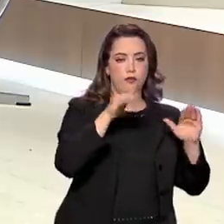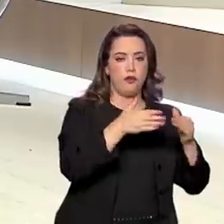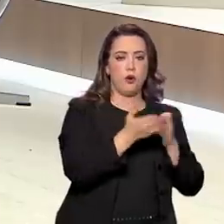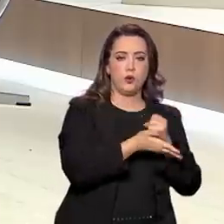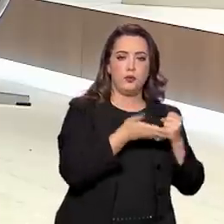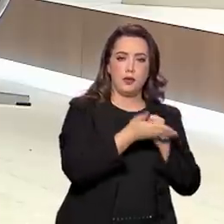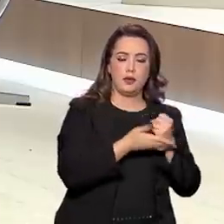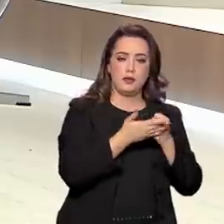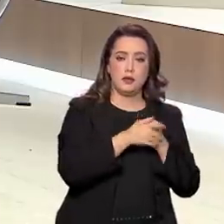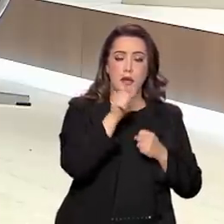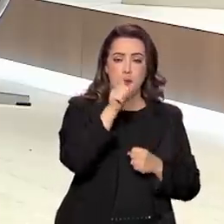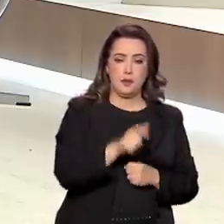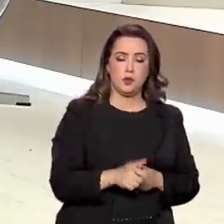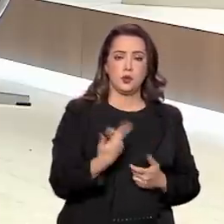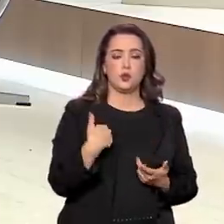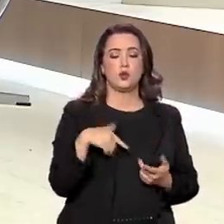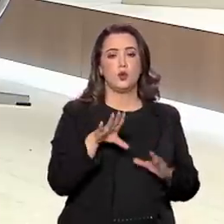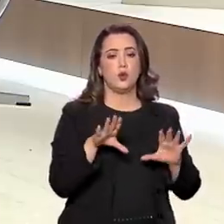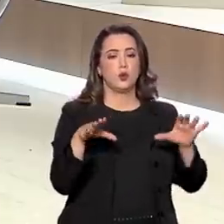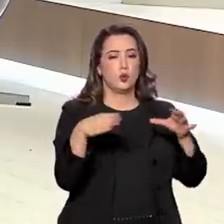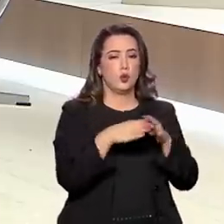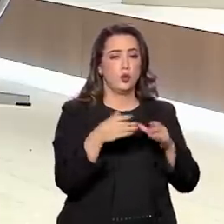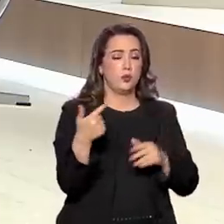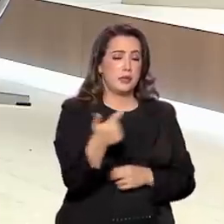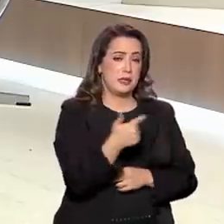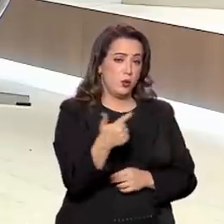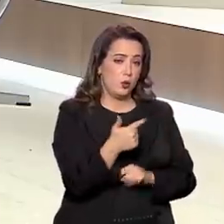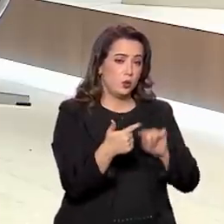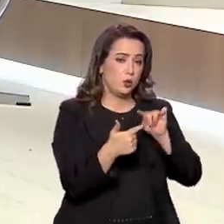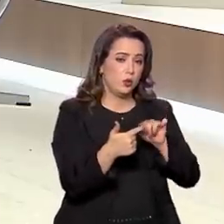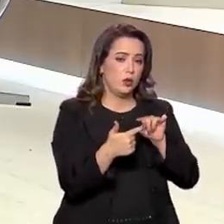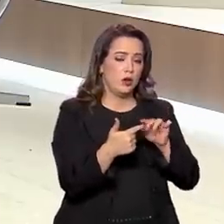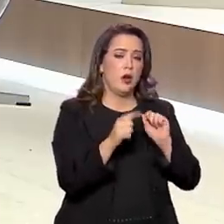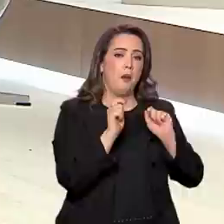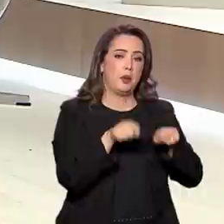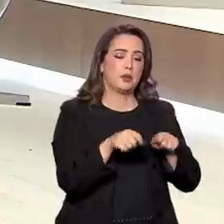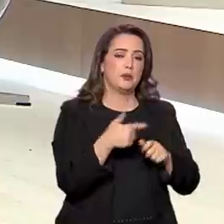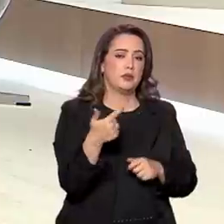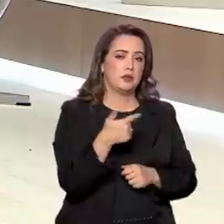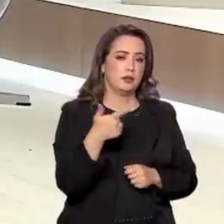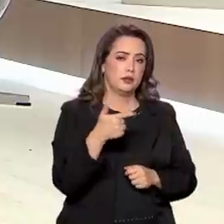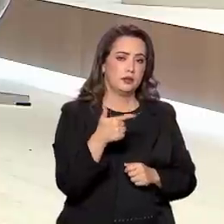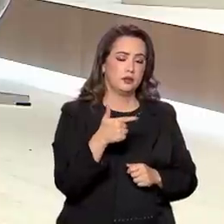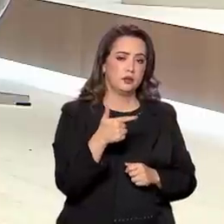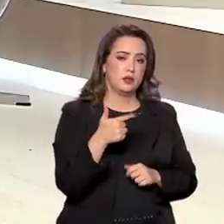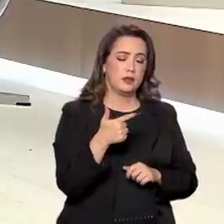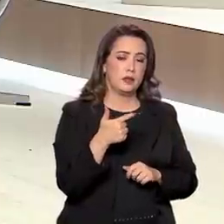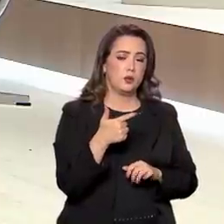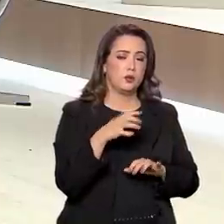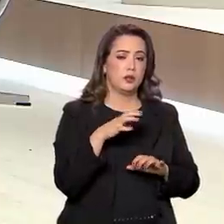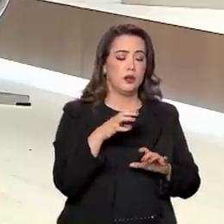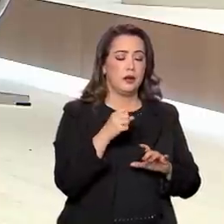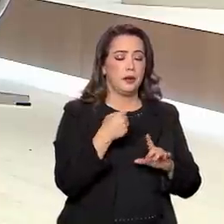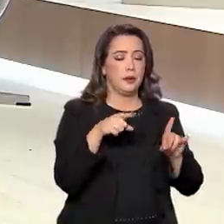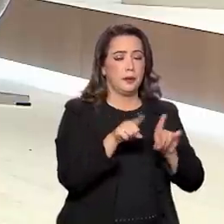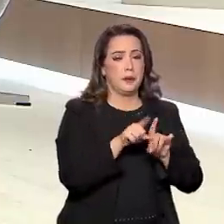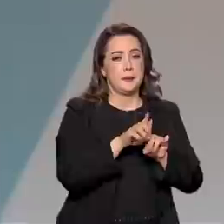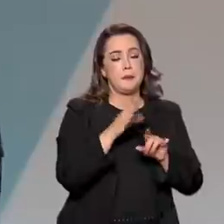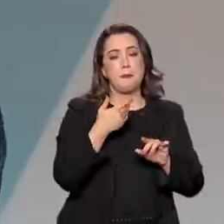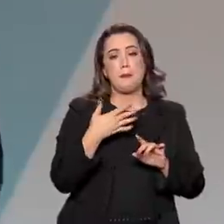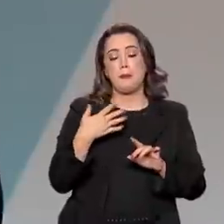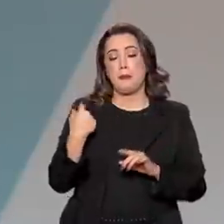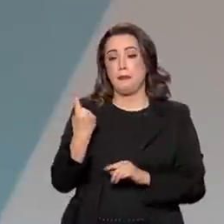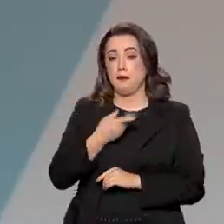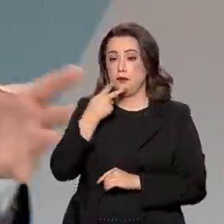aí ele sai um reservista de segunda categoria e agora só veio falar que também um pouquinho para gente sobre alistamento